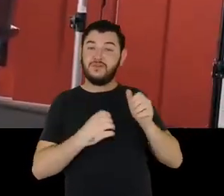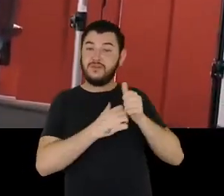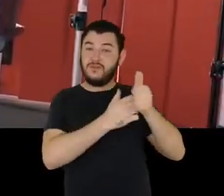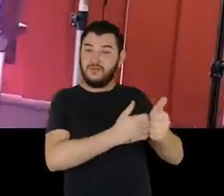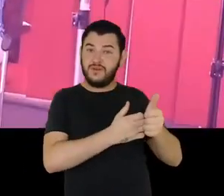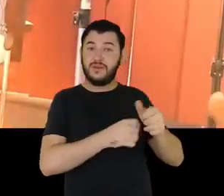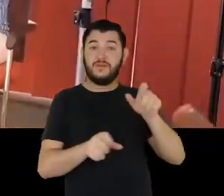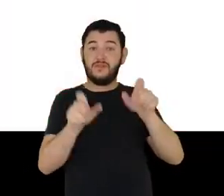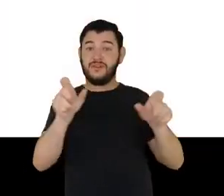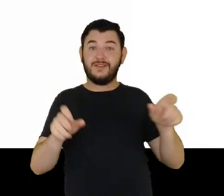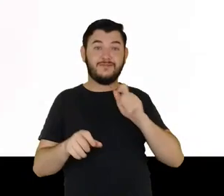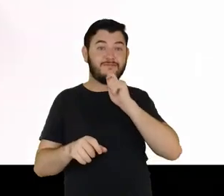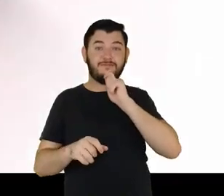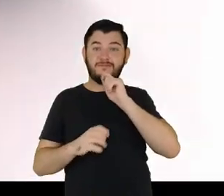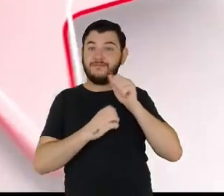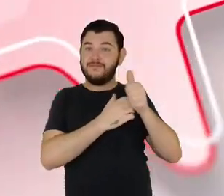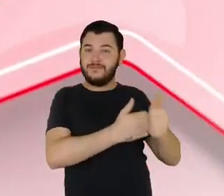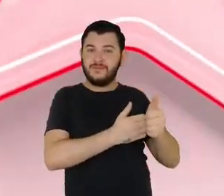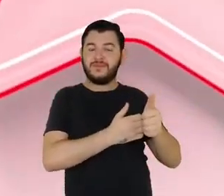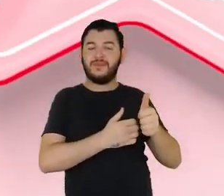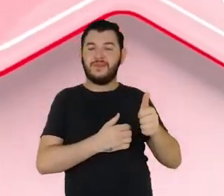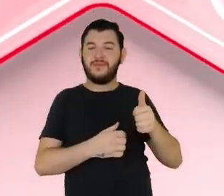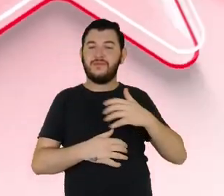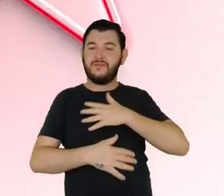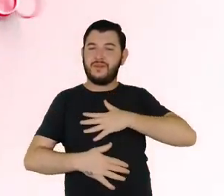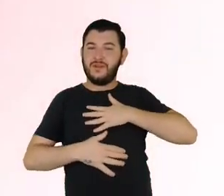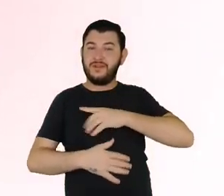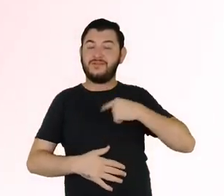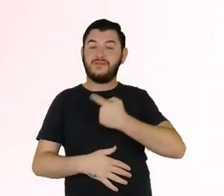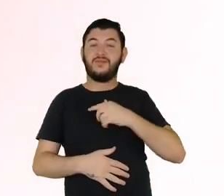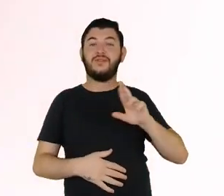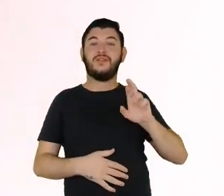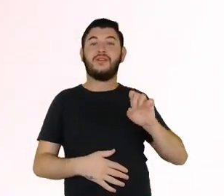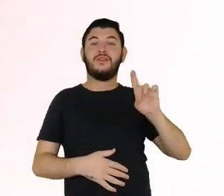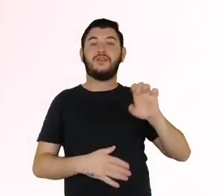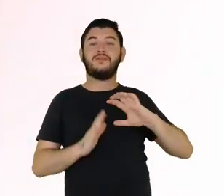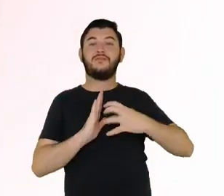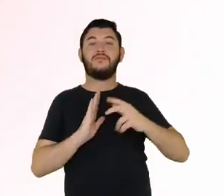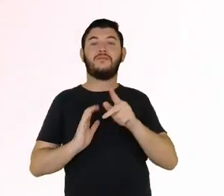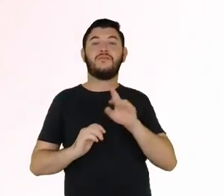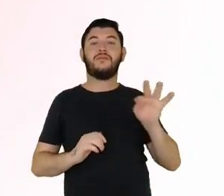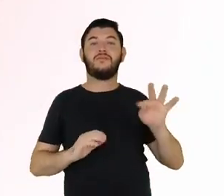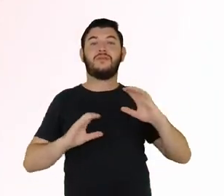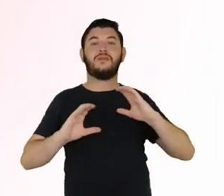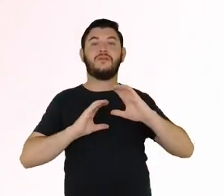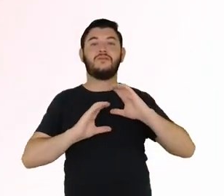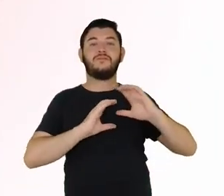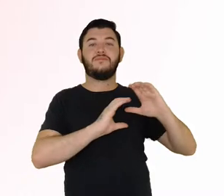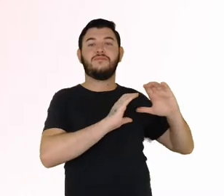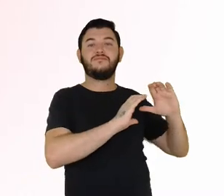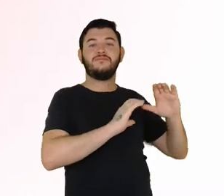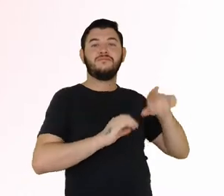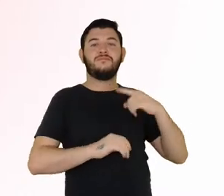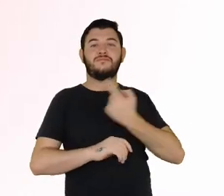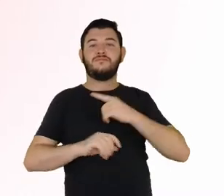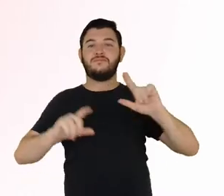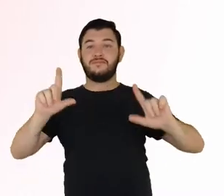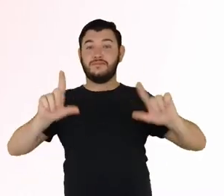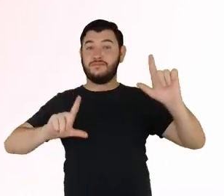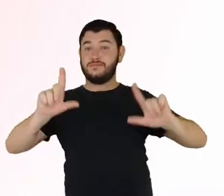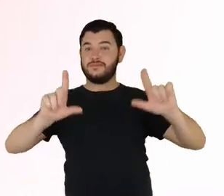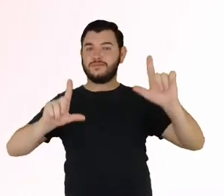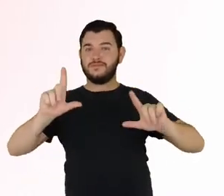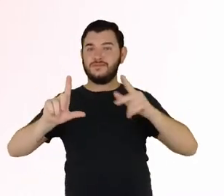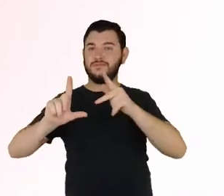da Rede PT de Comunicação. Somos a TV PT. Aqui brilha uma estrela.